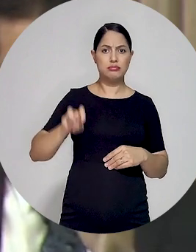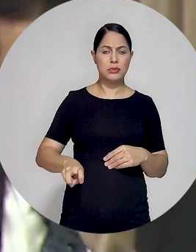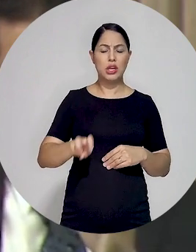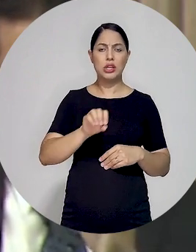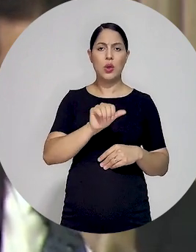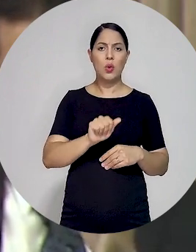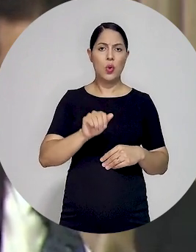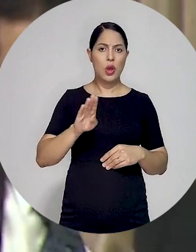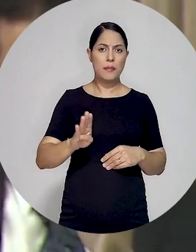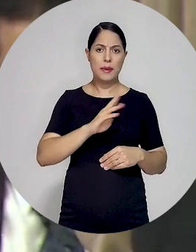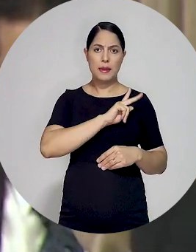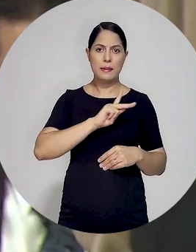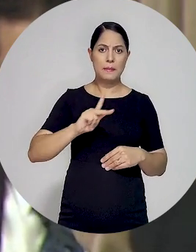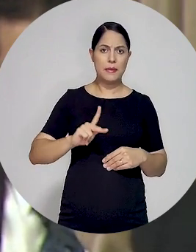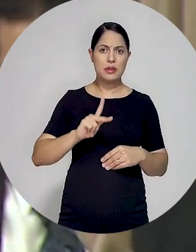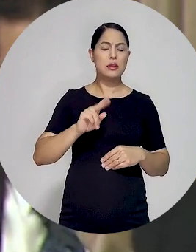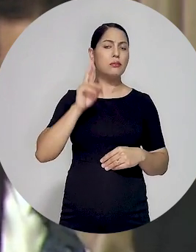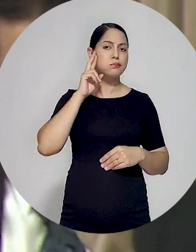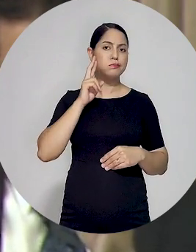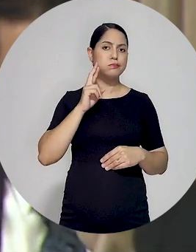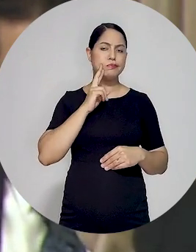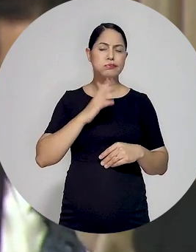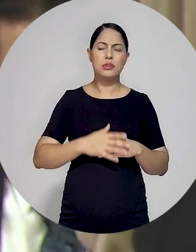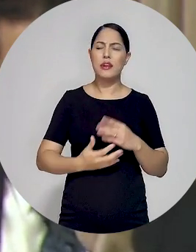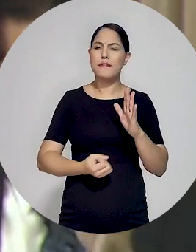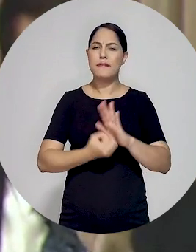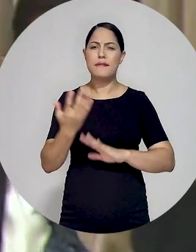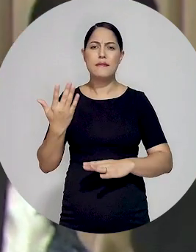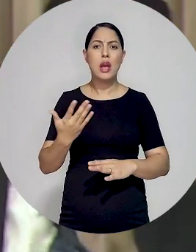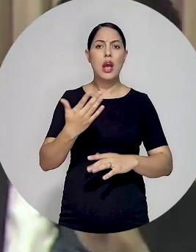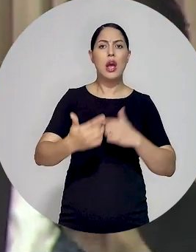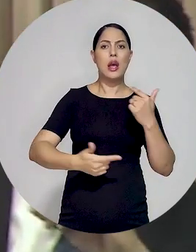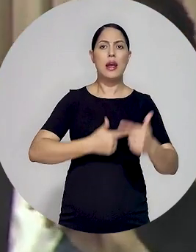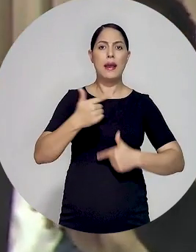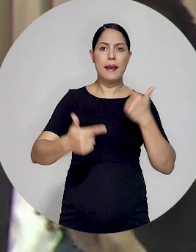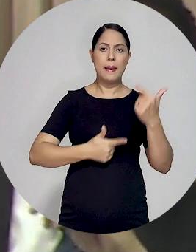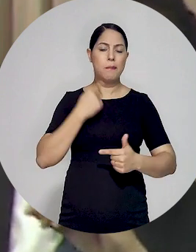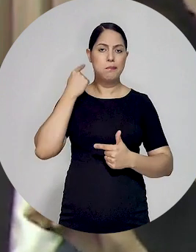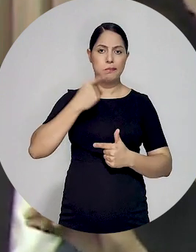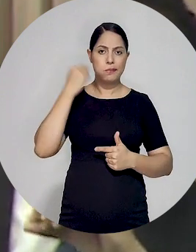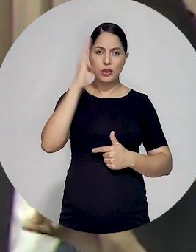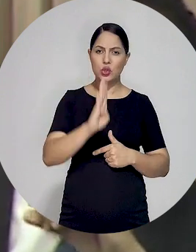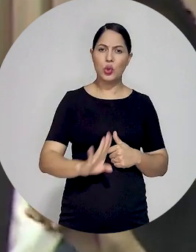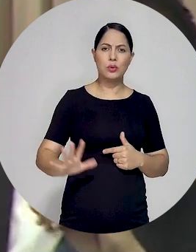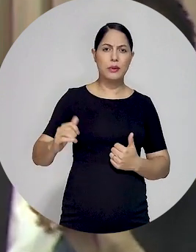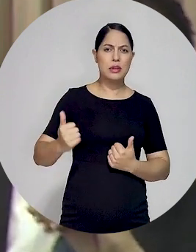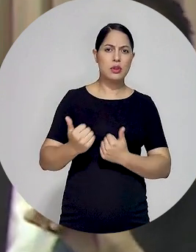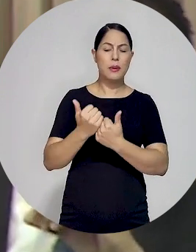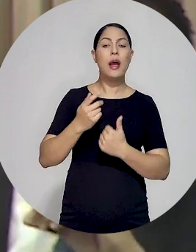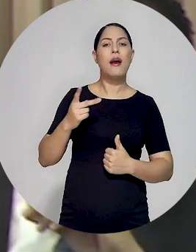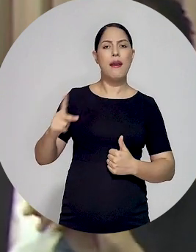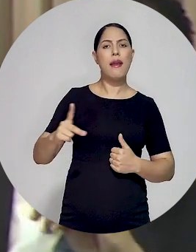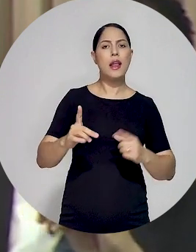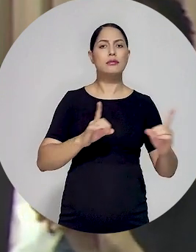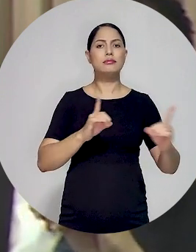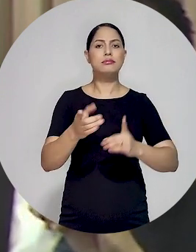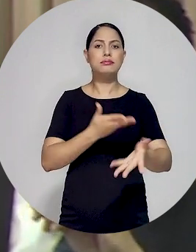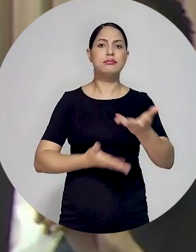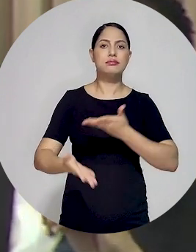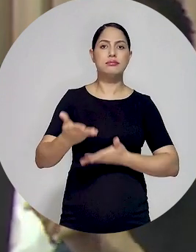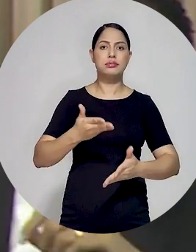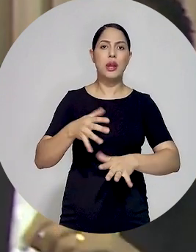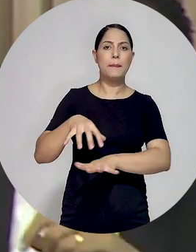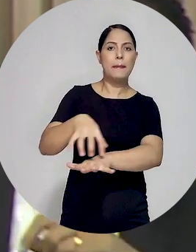exercício da advocacia rondoniense e, de modo geral, aos mais de 1.300.000 advogados brasileiros. Sua gestão é marcada pelo